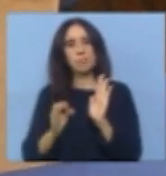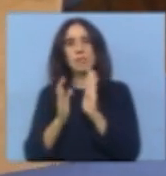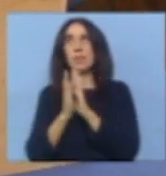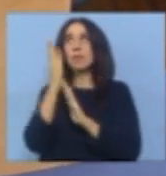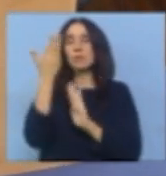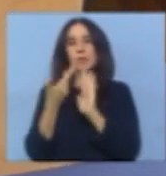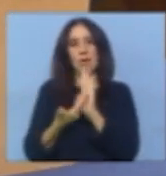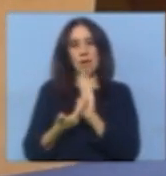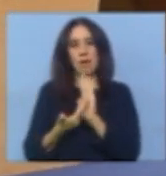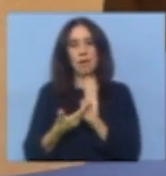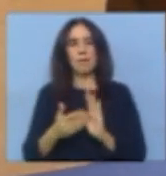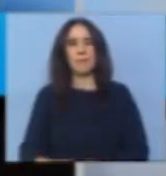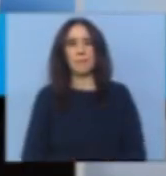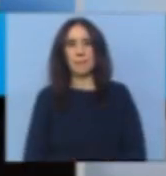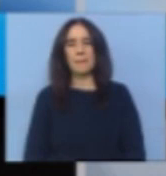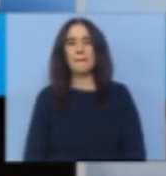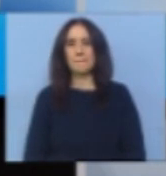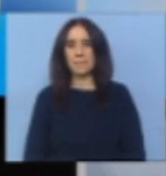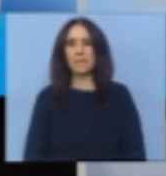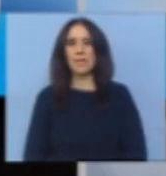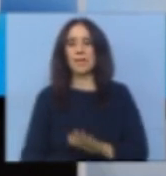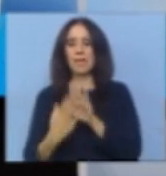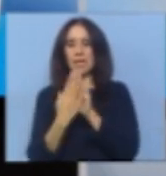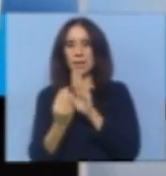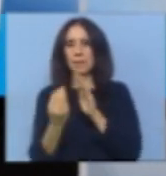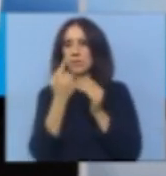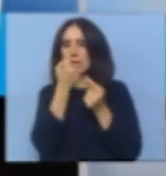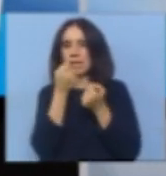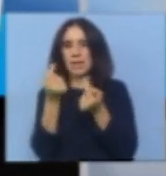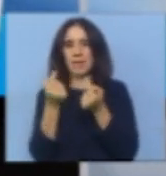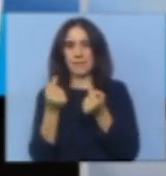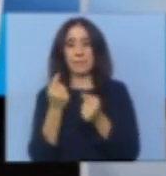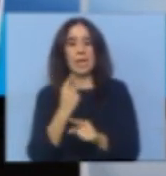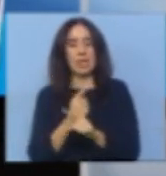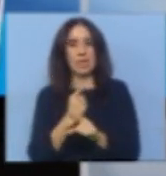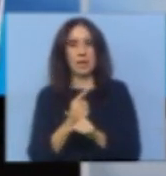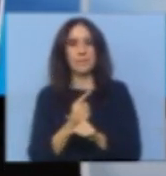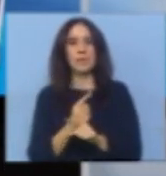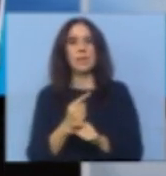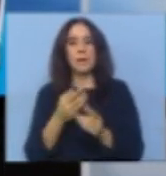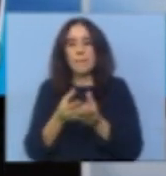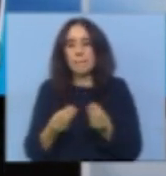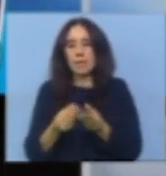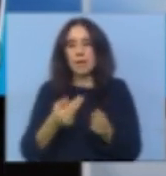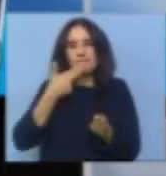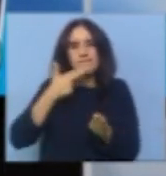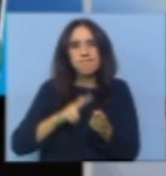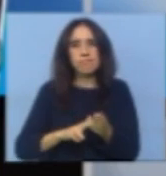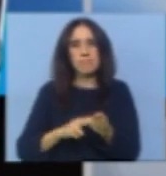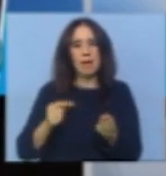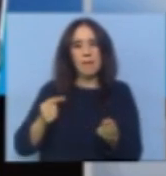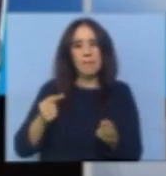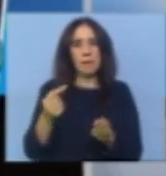A imagem e semelhança. Esta questão da convivência com as coisas materiais, digamos,